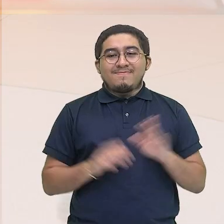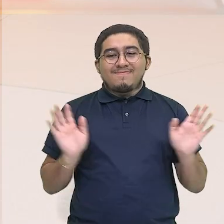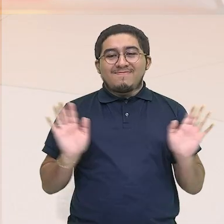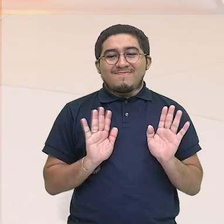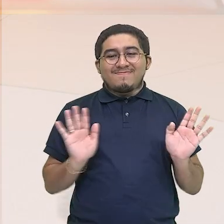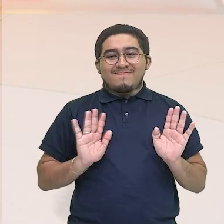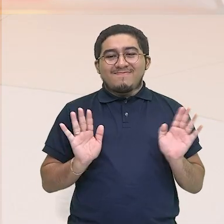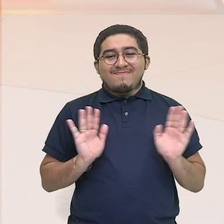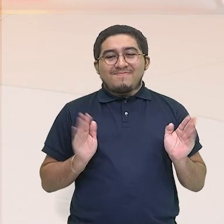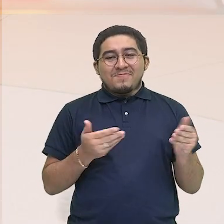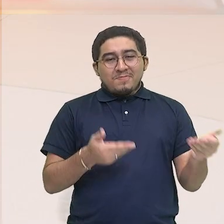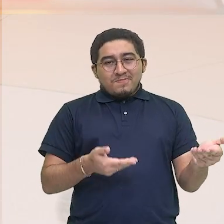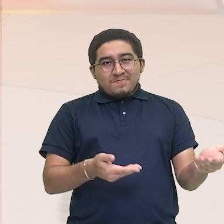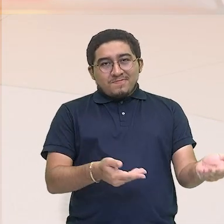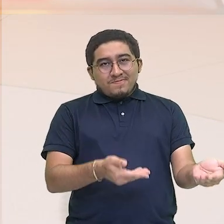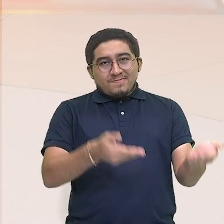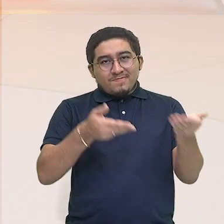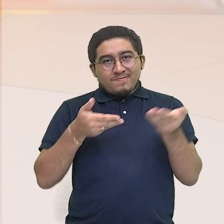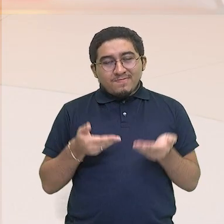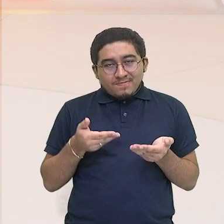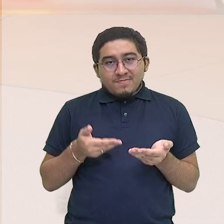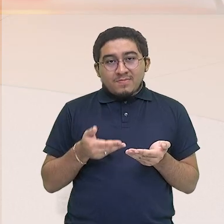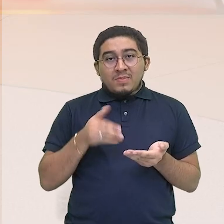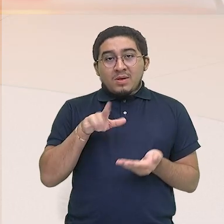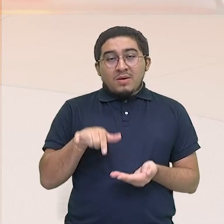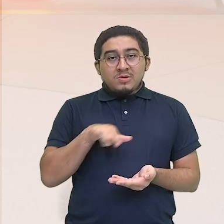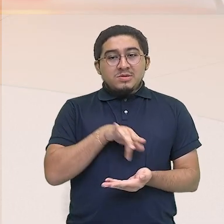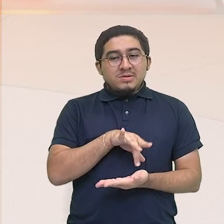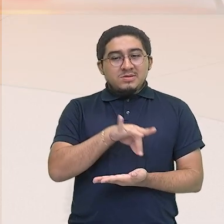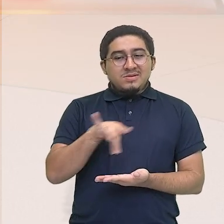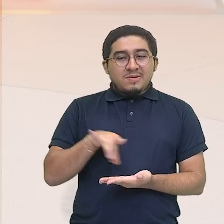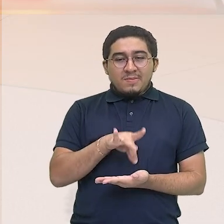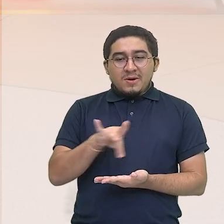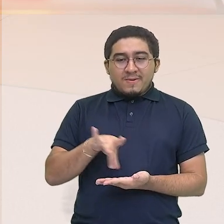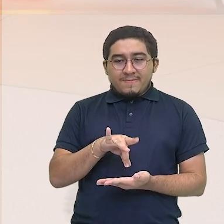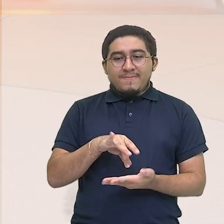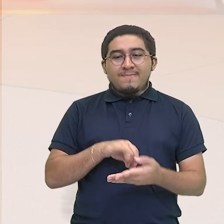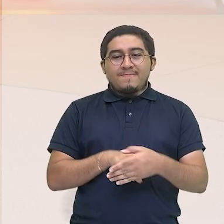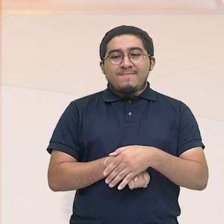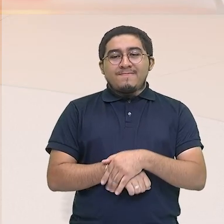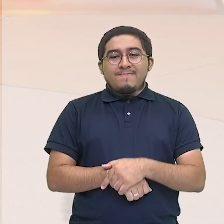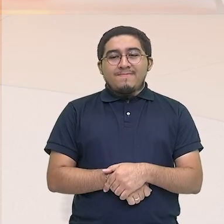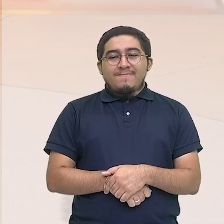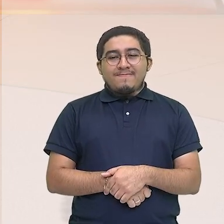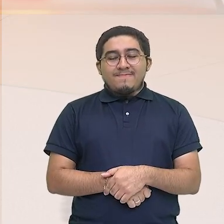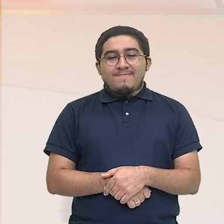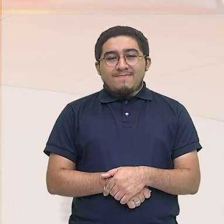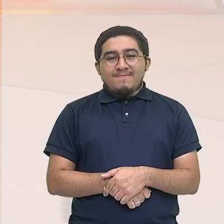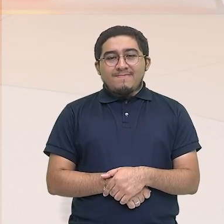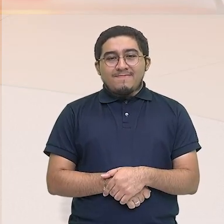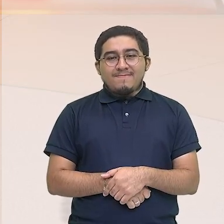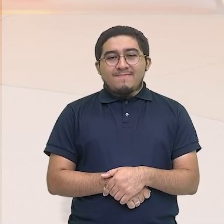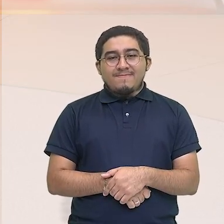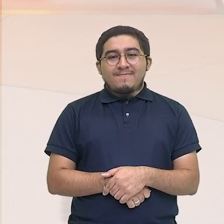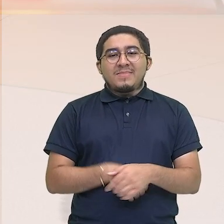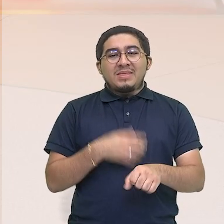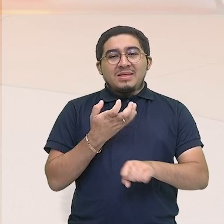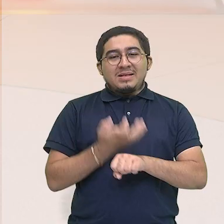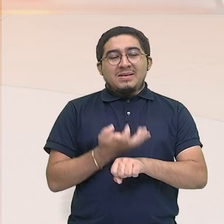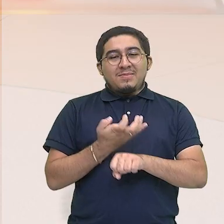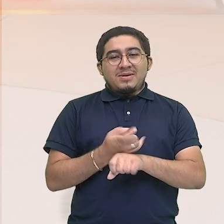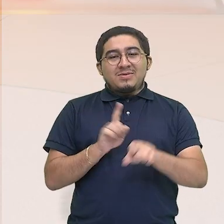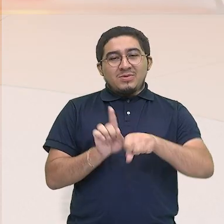Olá, sejam bem-vindos e bem-vindas ao Centro de Mídias de Educação do Amazonas e ao componente